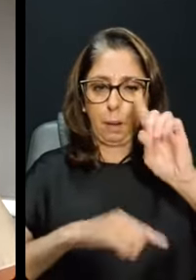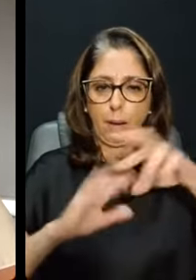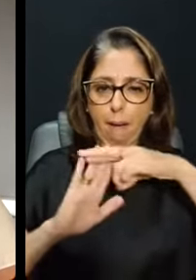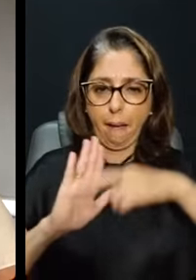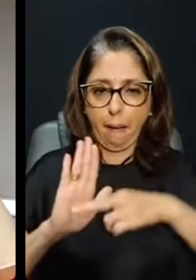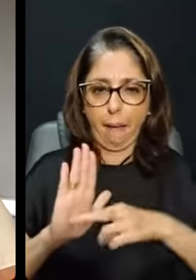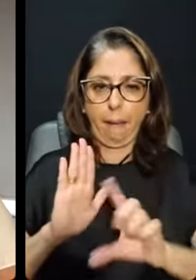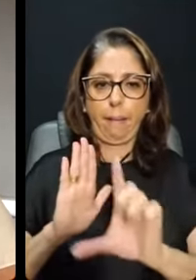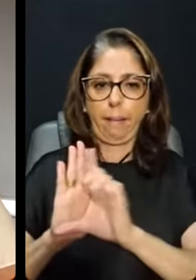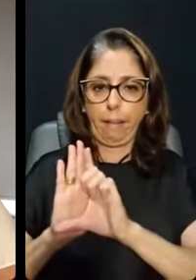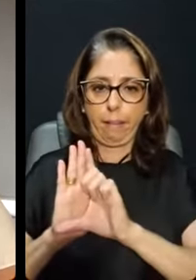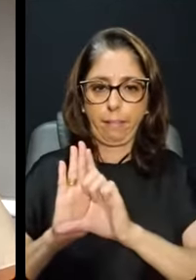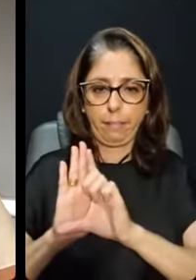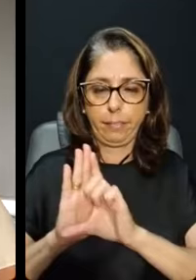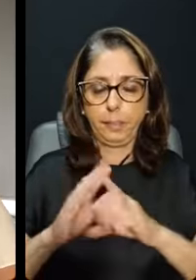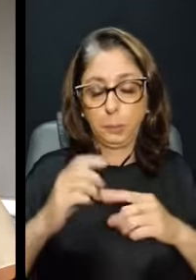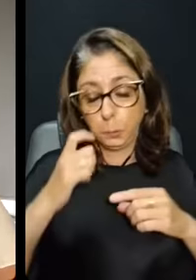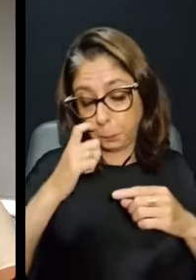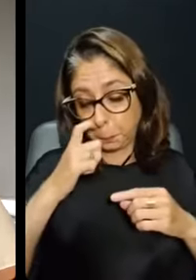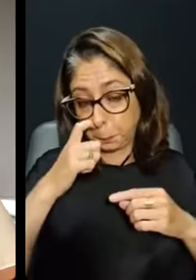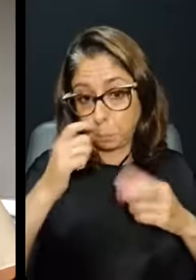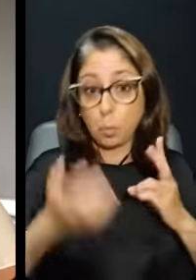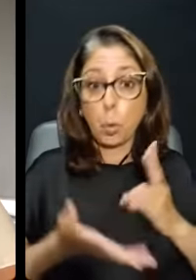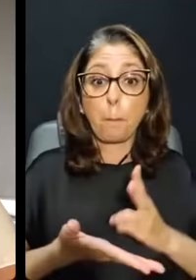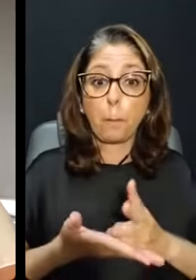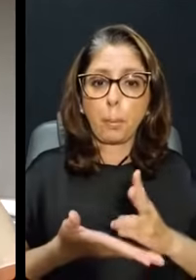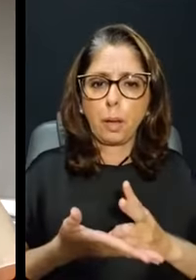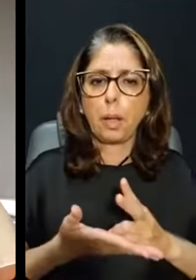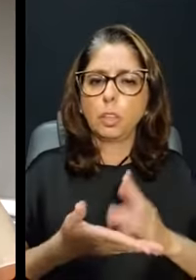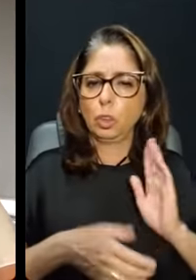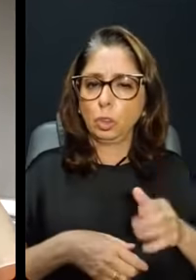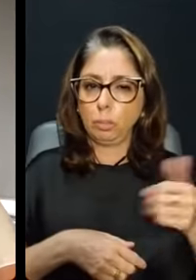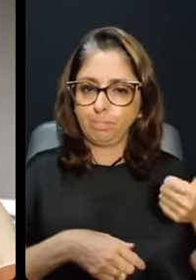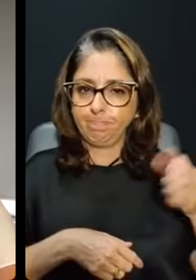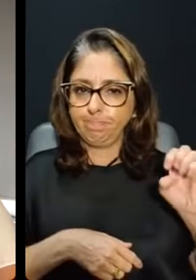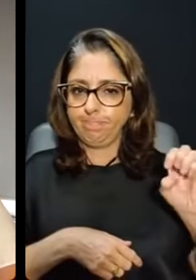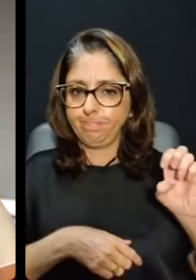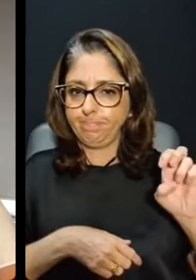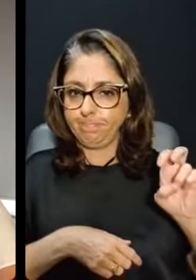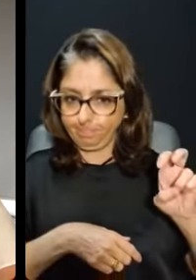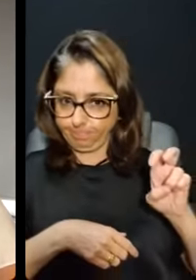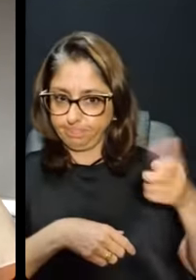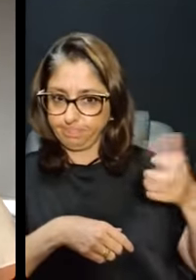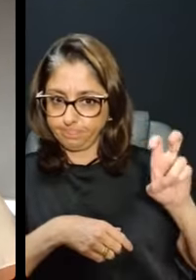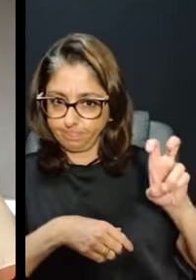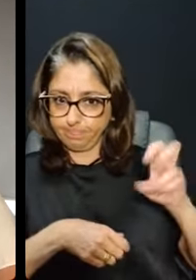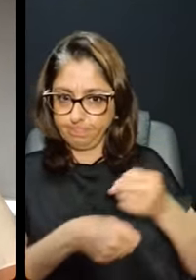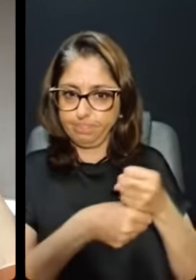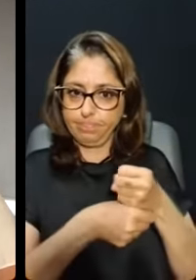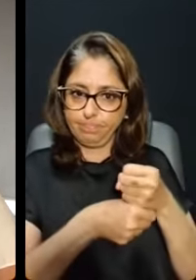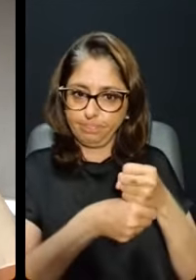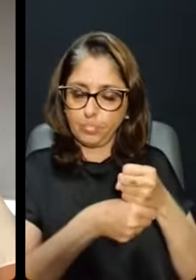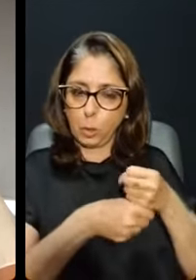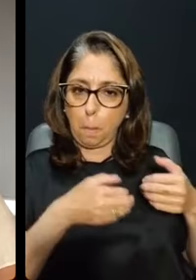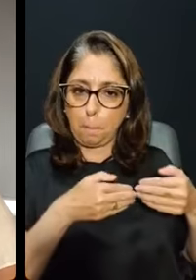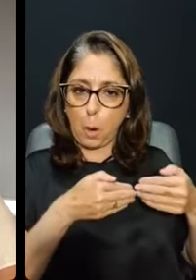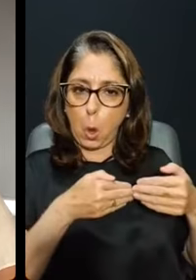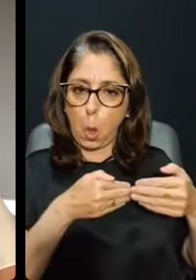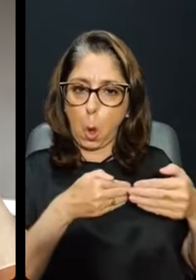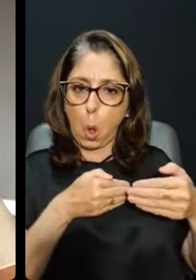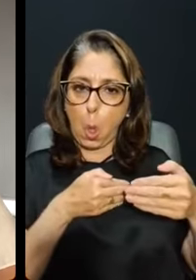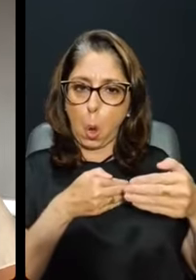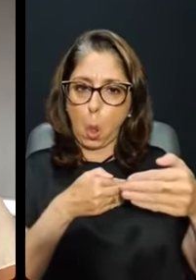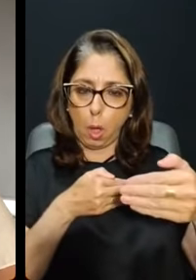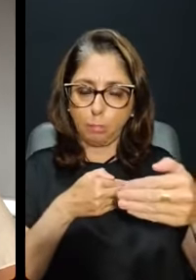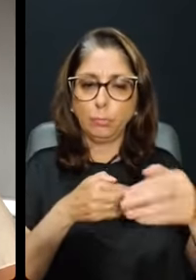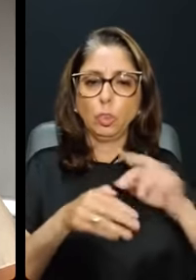ao longo desse intensivão de 15 anos trabalhando nessa área, e a norma, as normas,